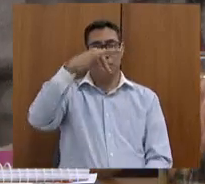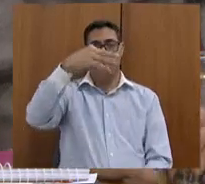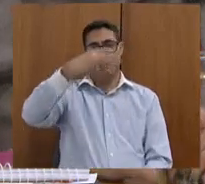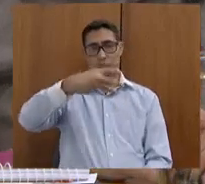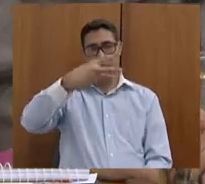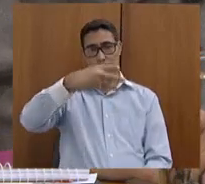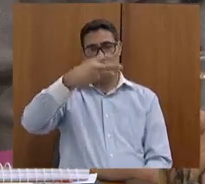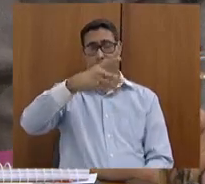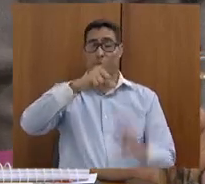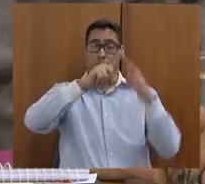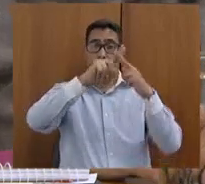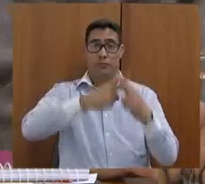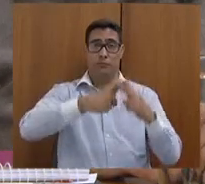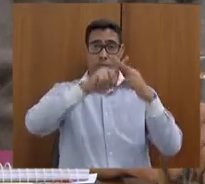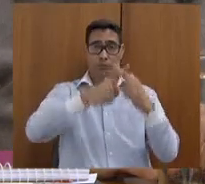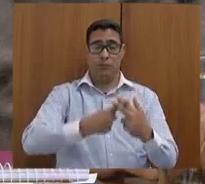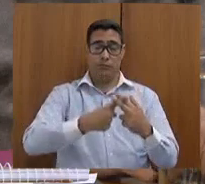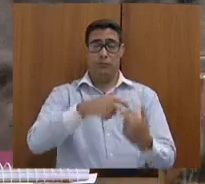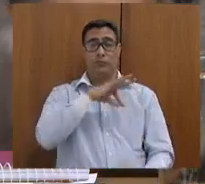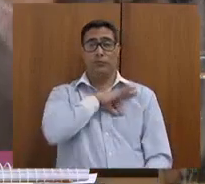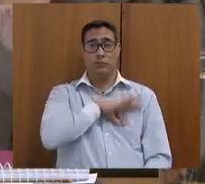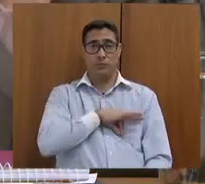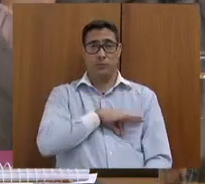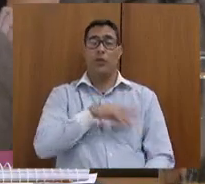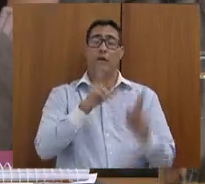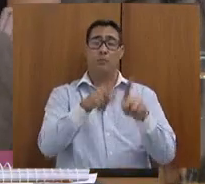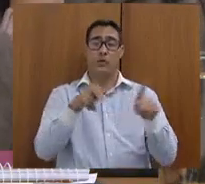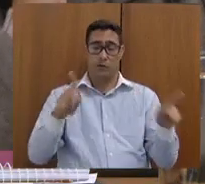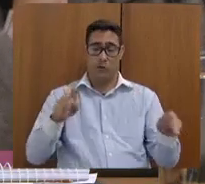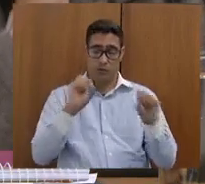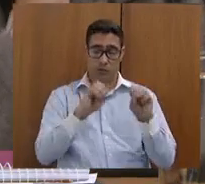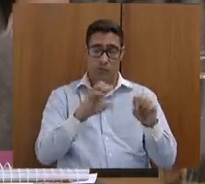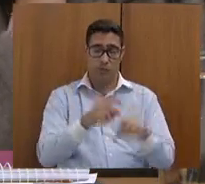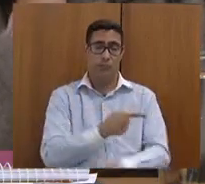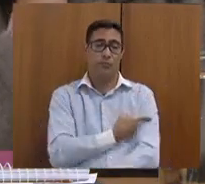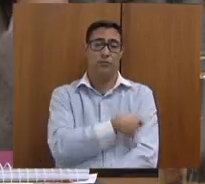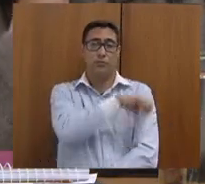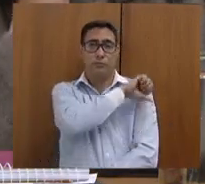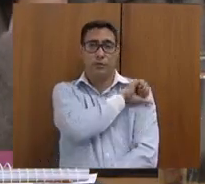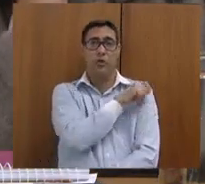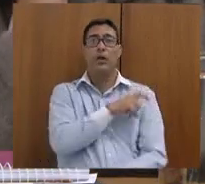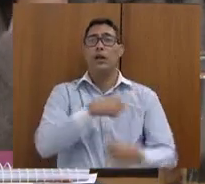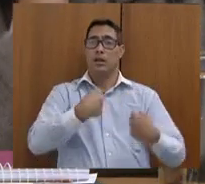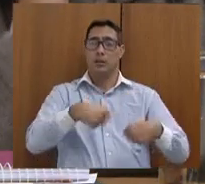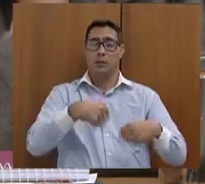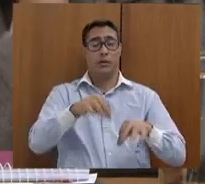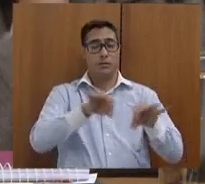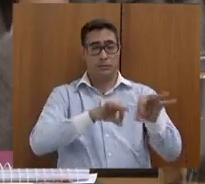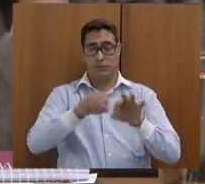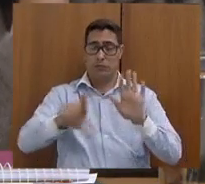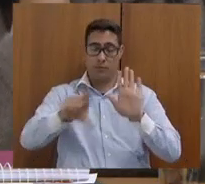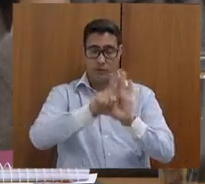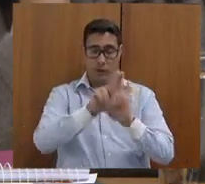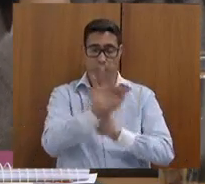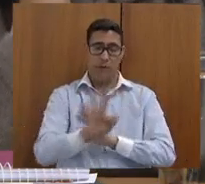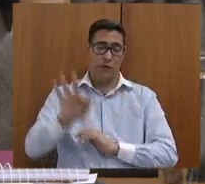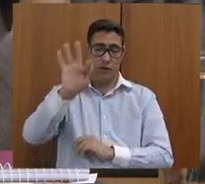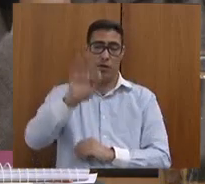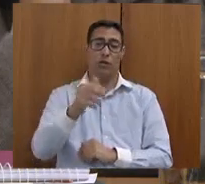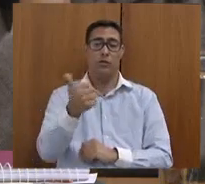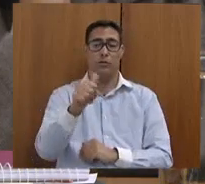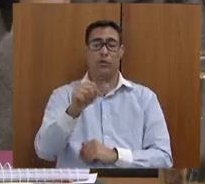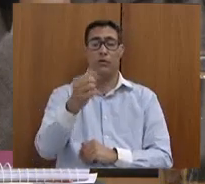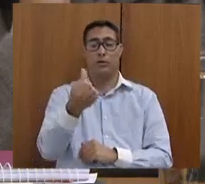o reajuste salarial para os professores da Educação Básica deve ser realizado nos moldes a lei federal 11.738